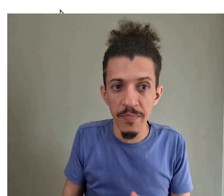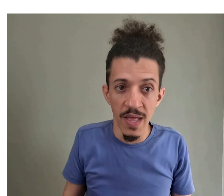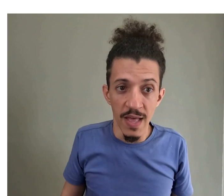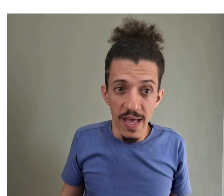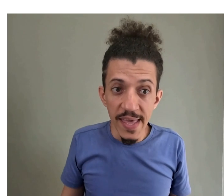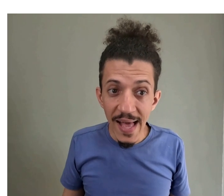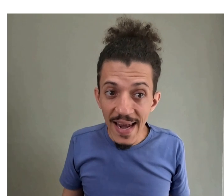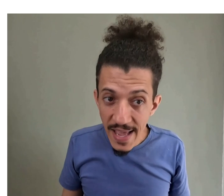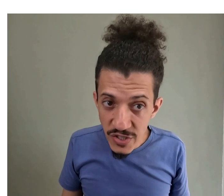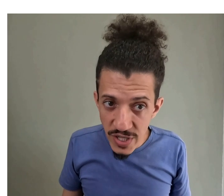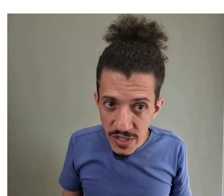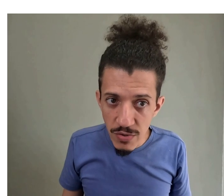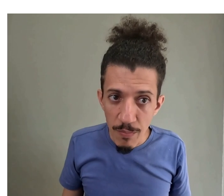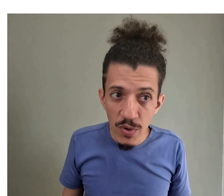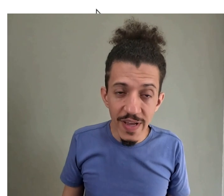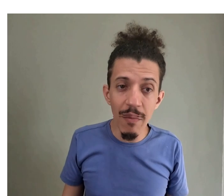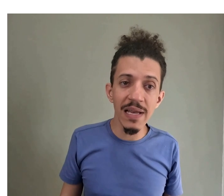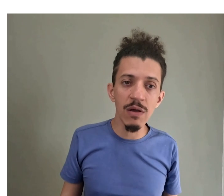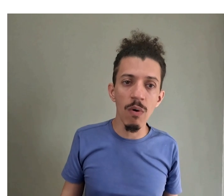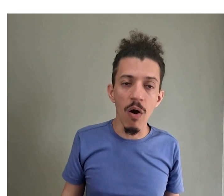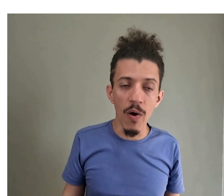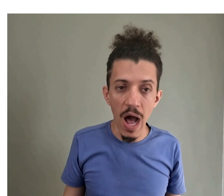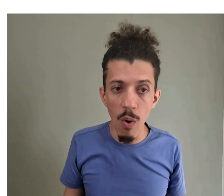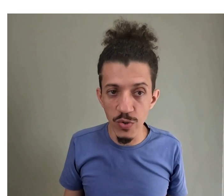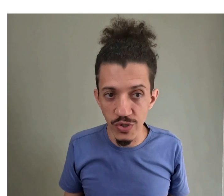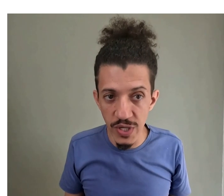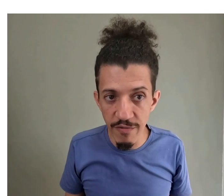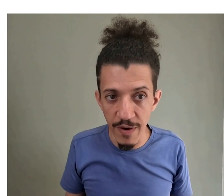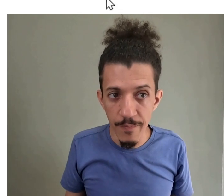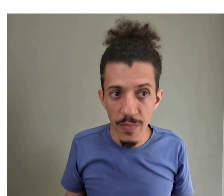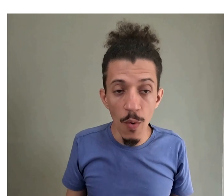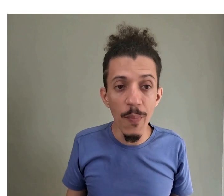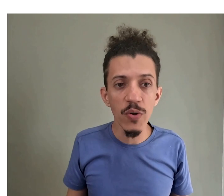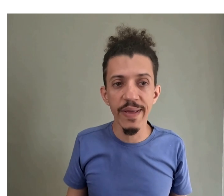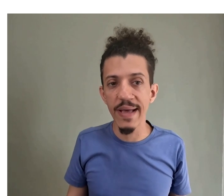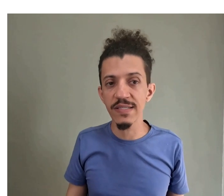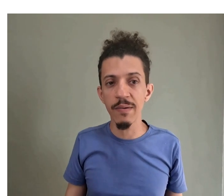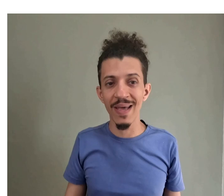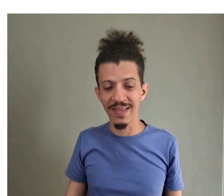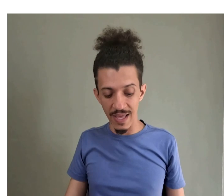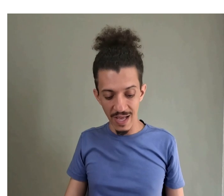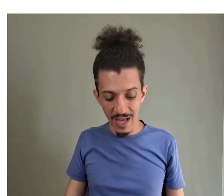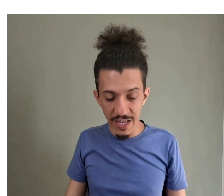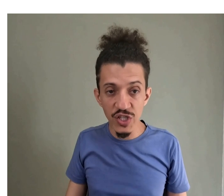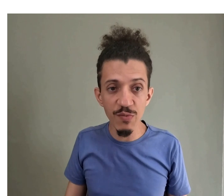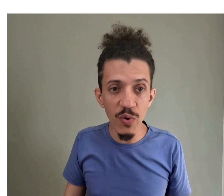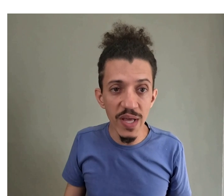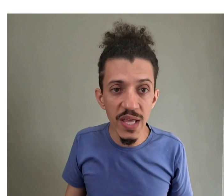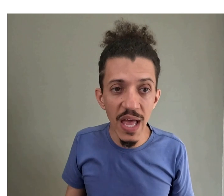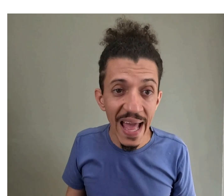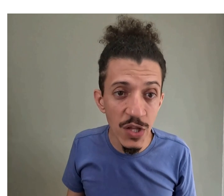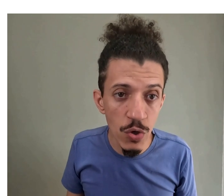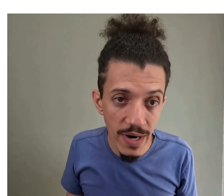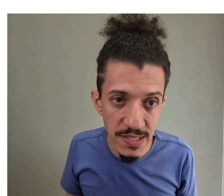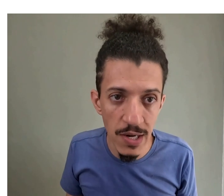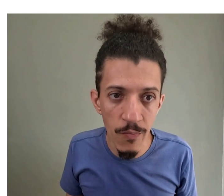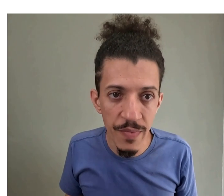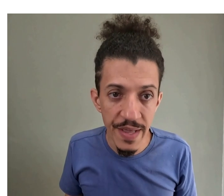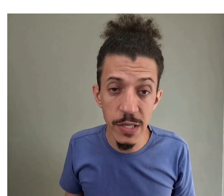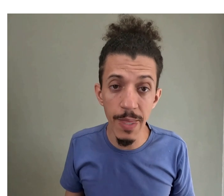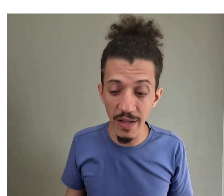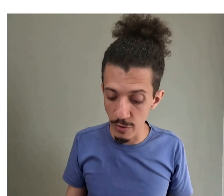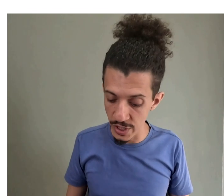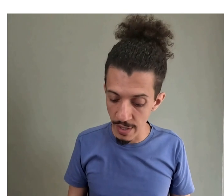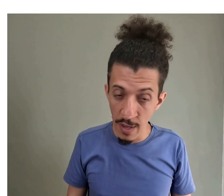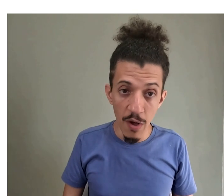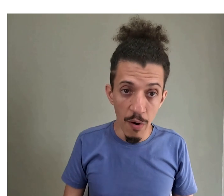Percebe? E além disso, por ser uma língua oral auditiva, o português também tem ritmo e entonação. Isso